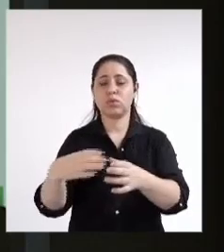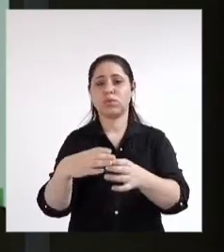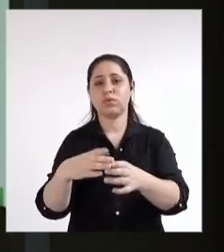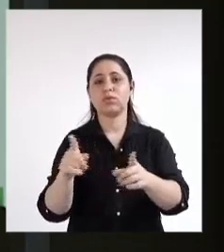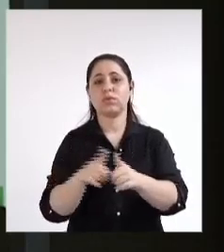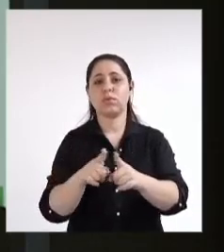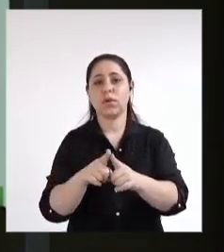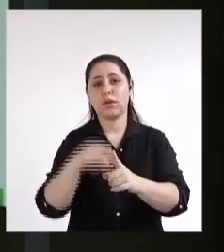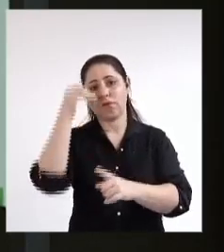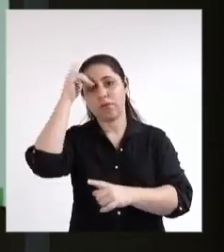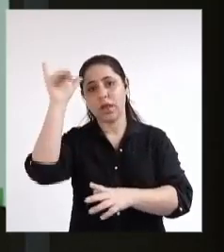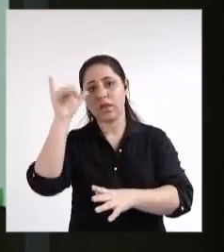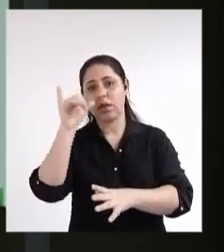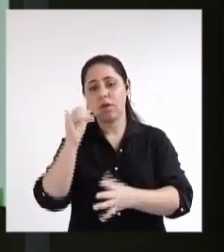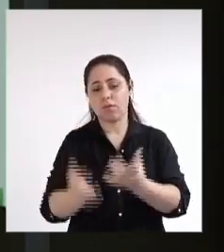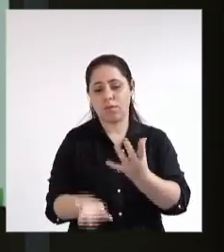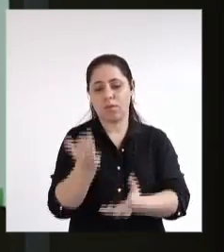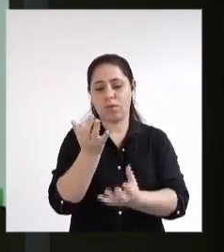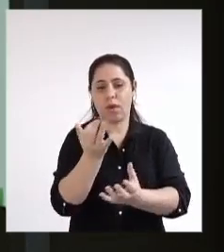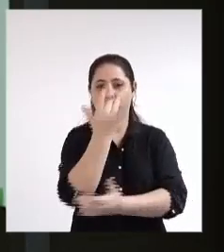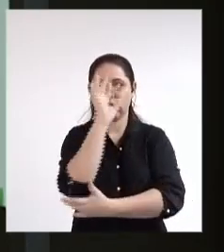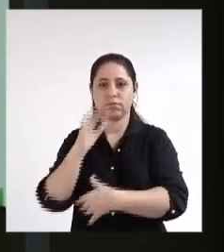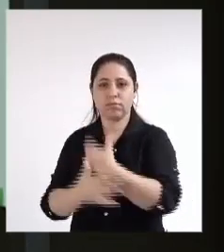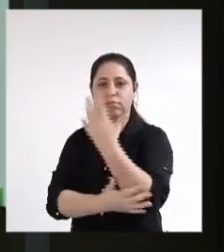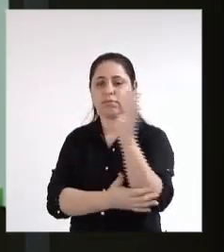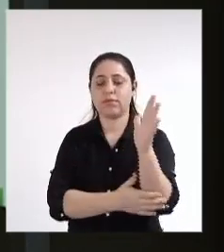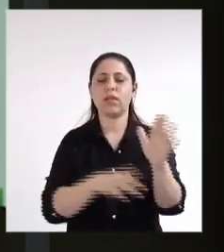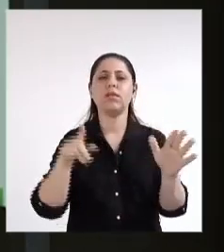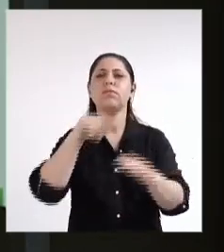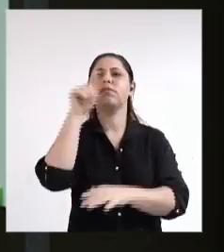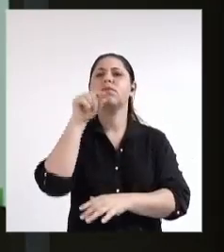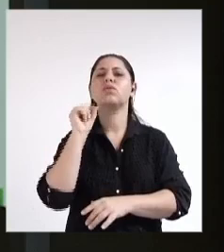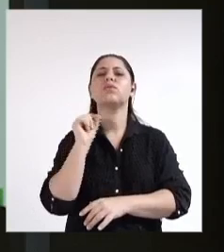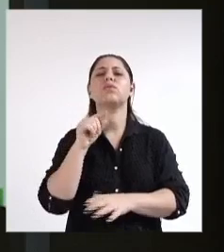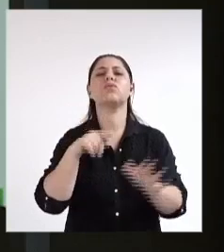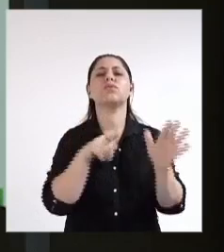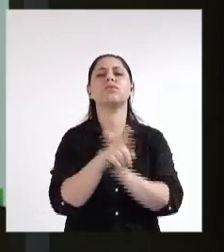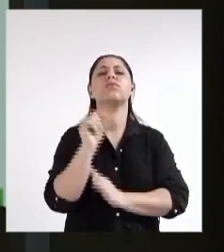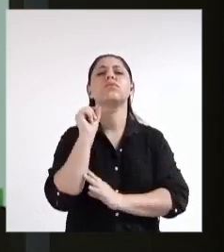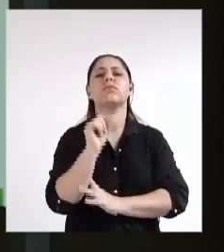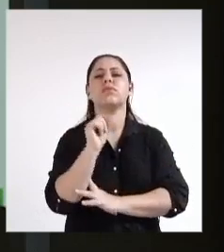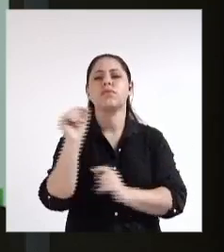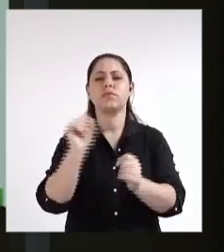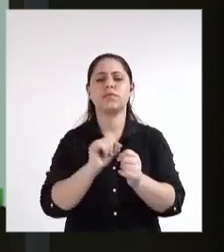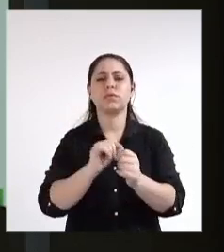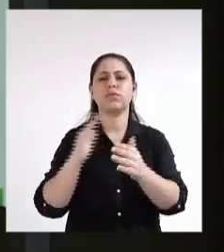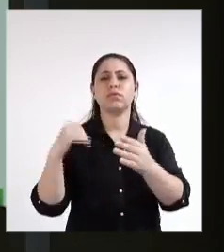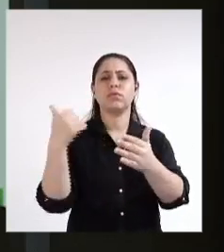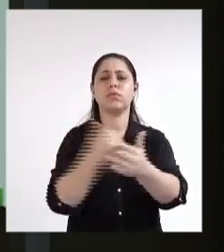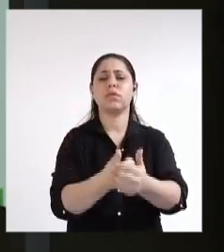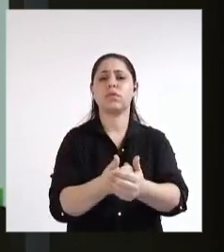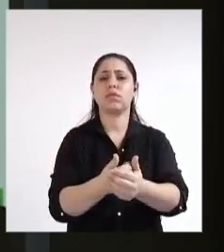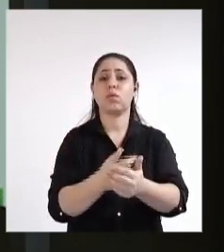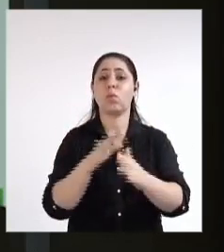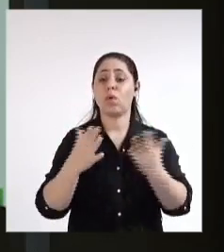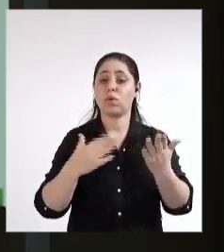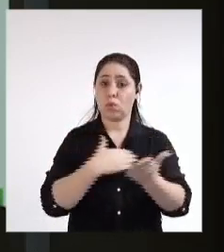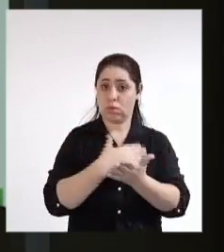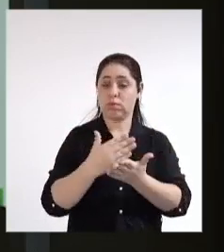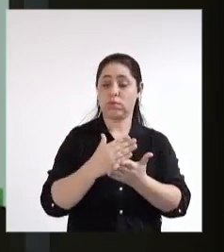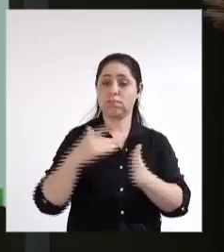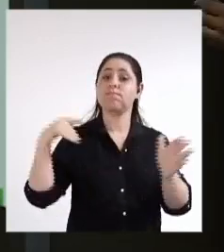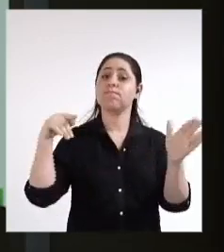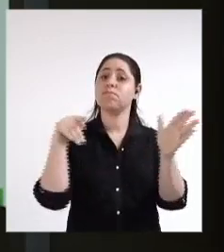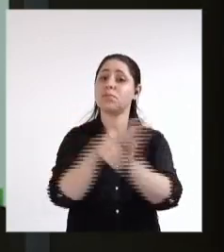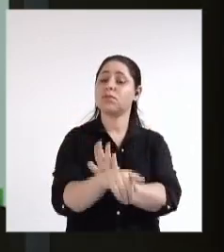incêndio bom aí pergunta é o que vocês vão fazer daqui pra frente é só perguntar pra gente foi quando a gente começou a trabalhar